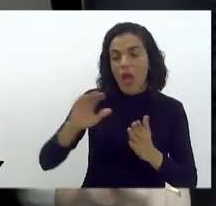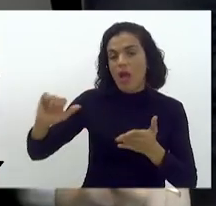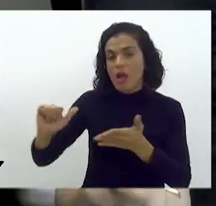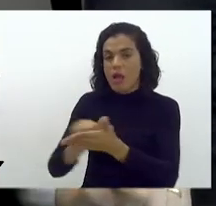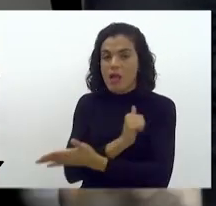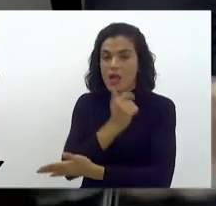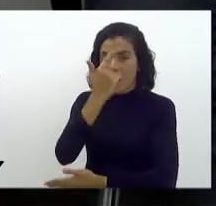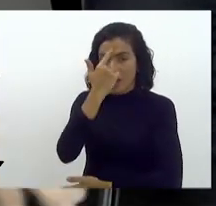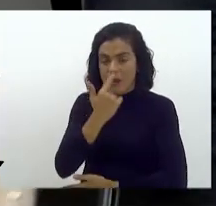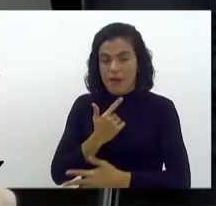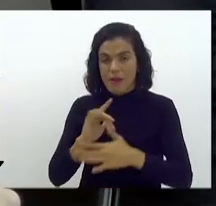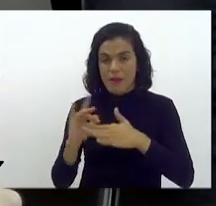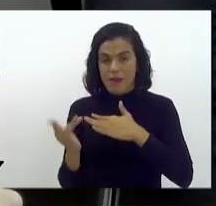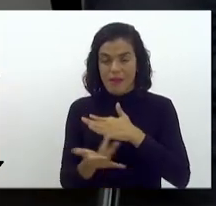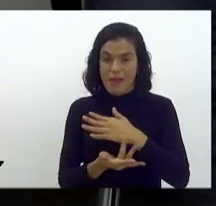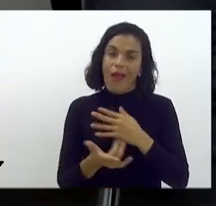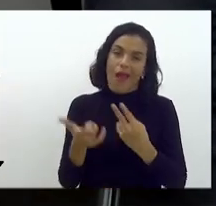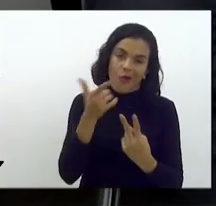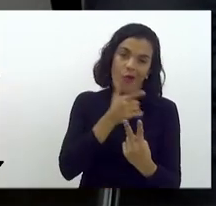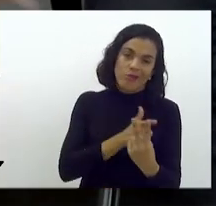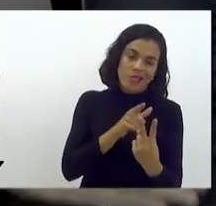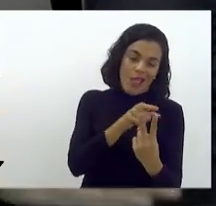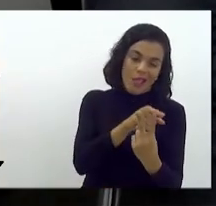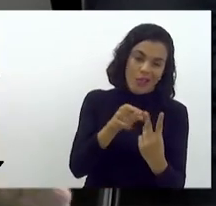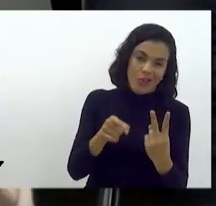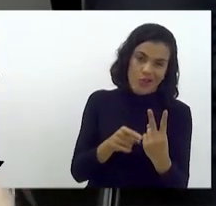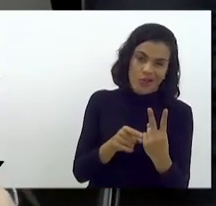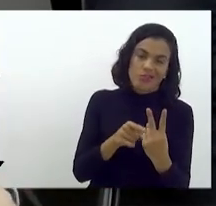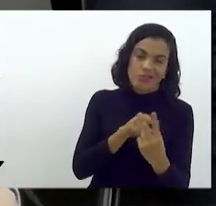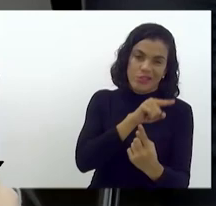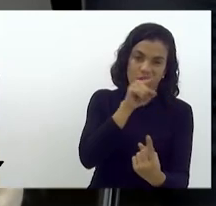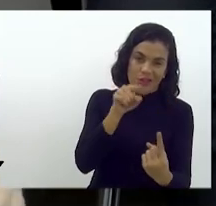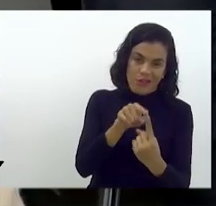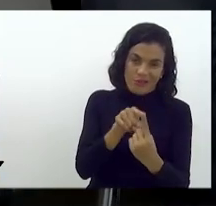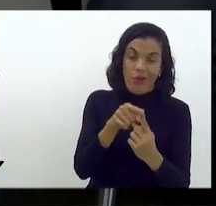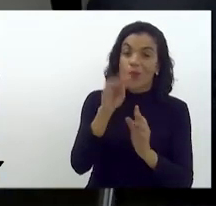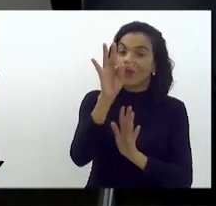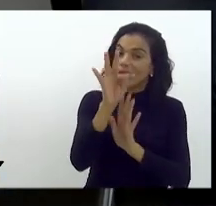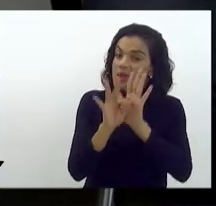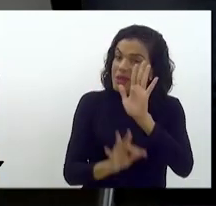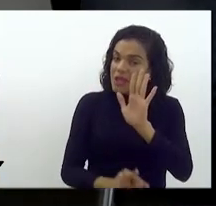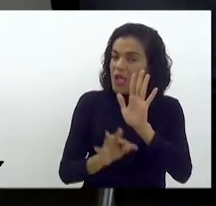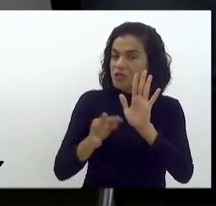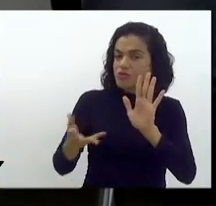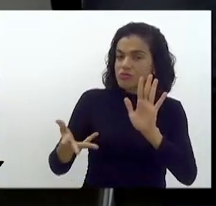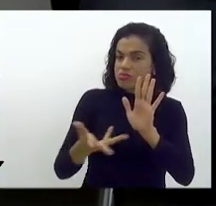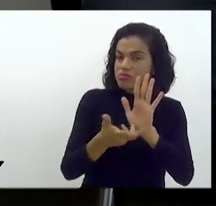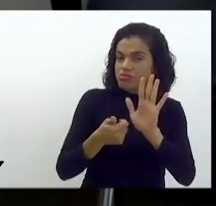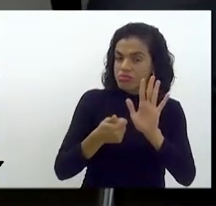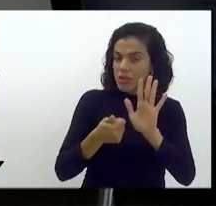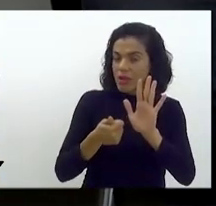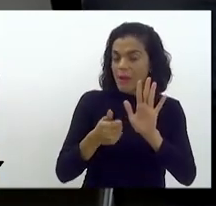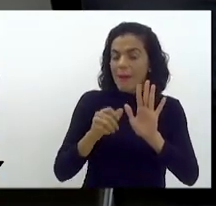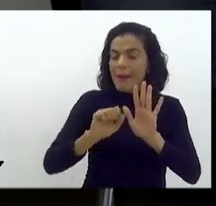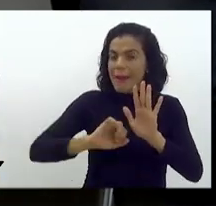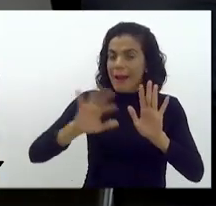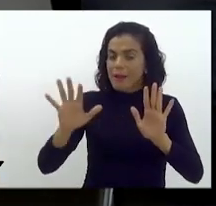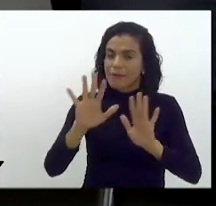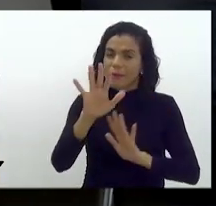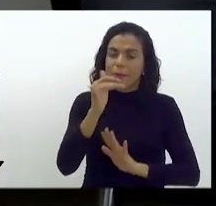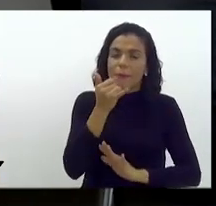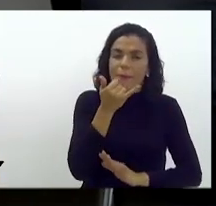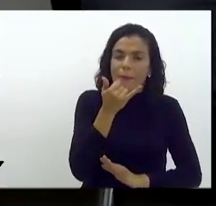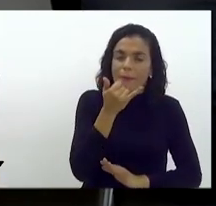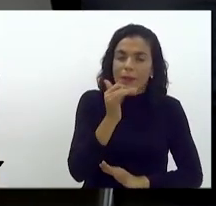atenderia os dois objetivos Então é só fazer o teste legal de forma atenderia melhor ao objetivo